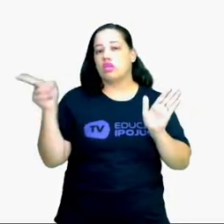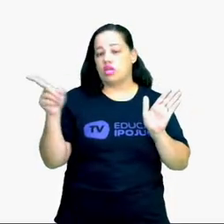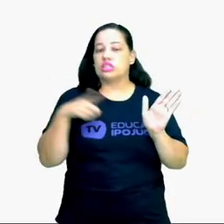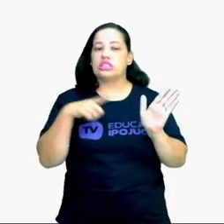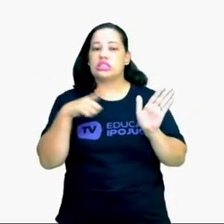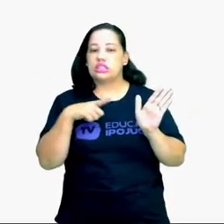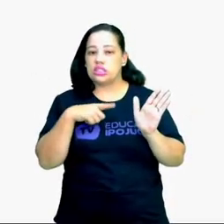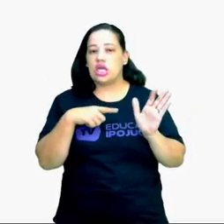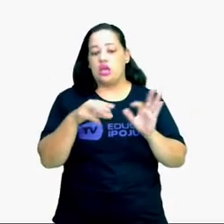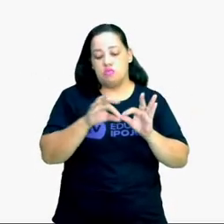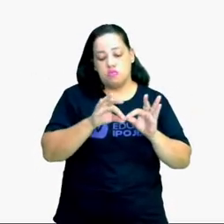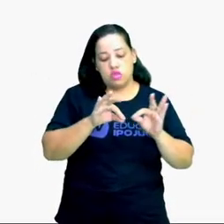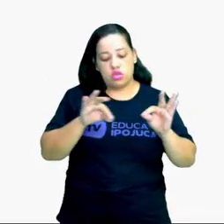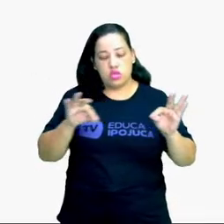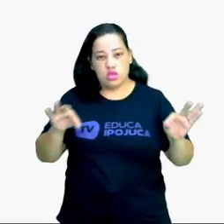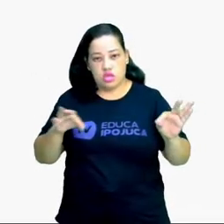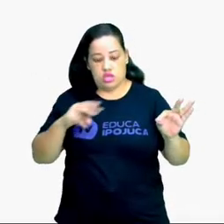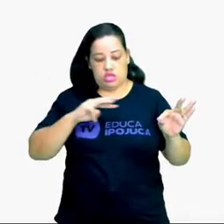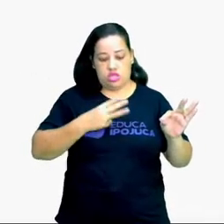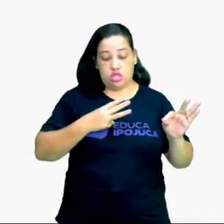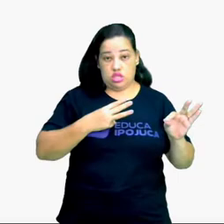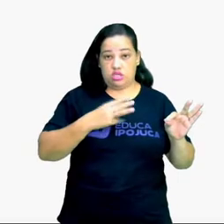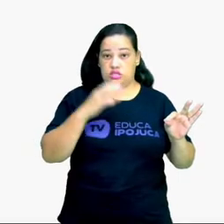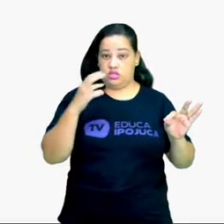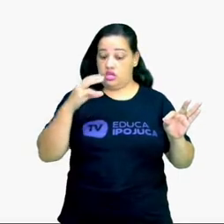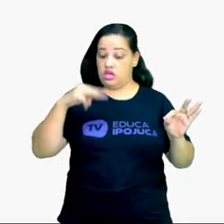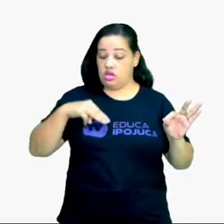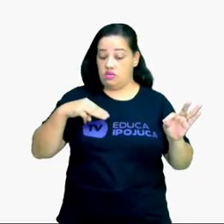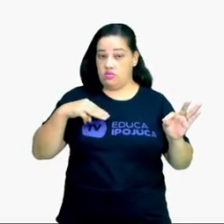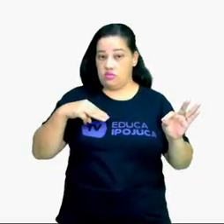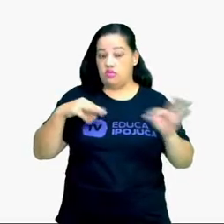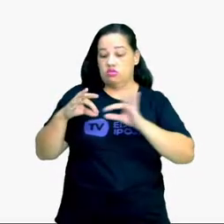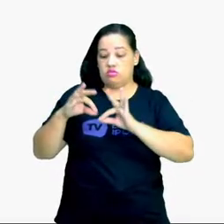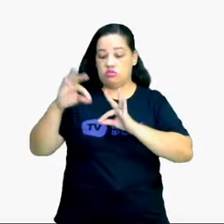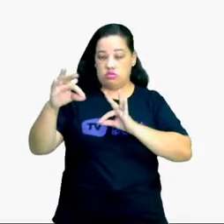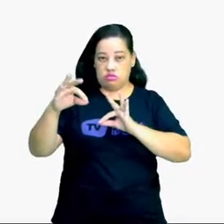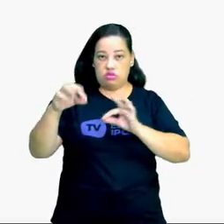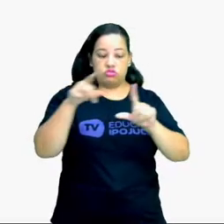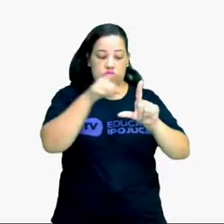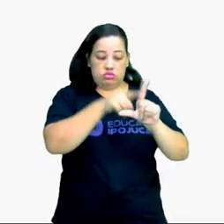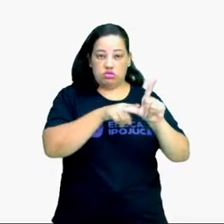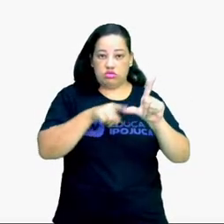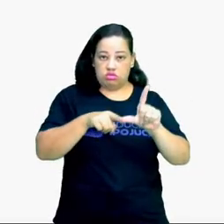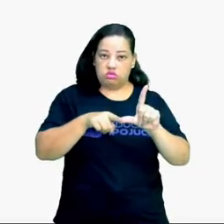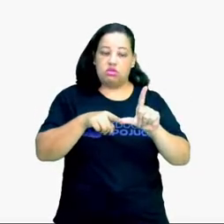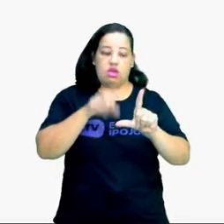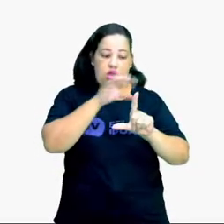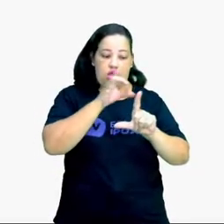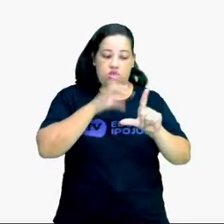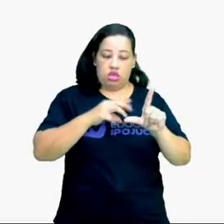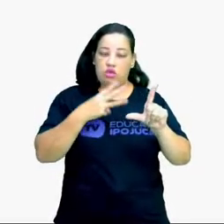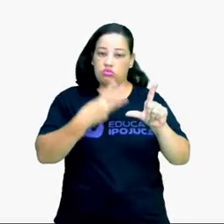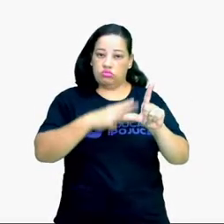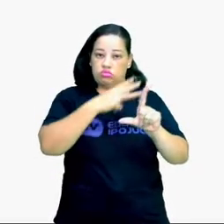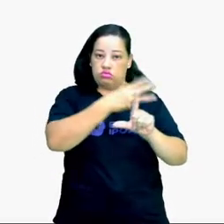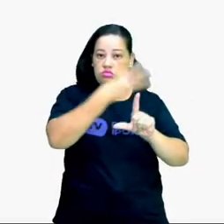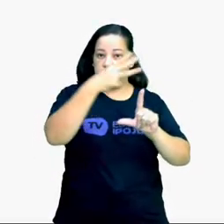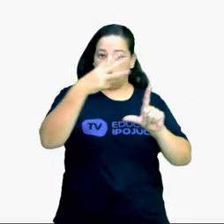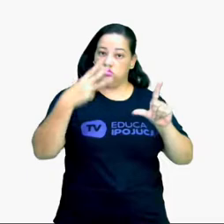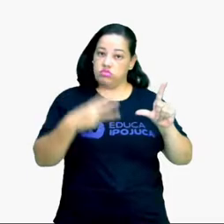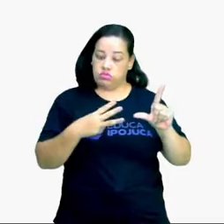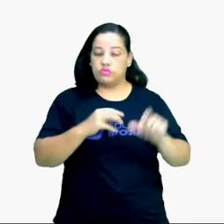3 centímetros em cada lado. Ok? E eu quero agora relembrar você